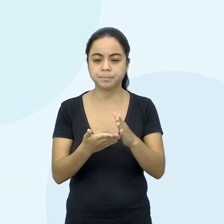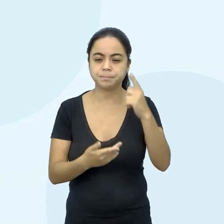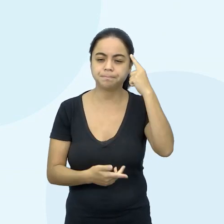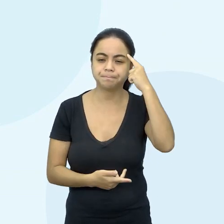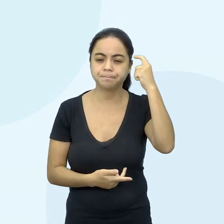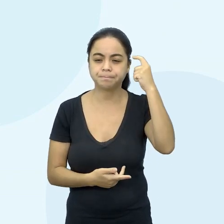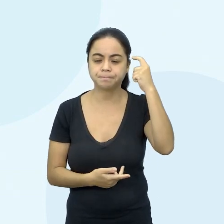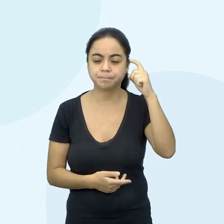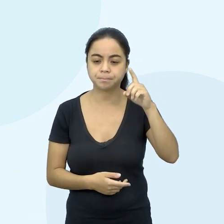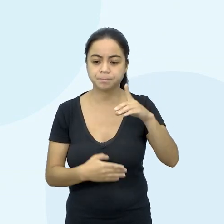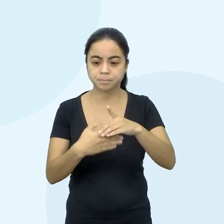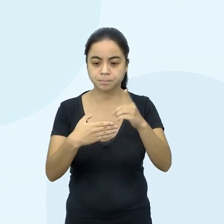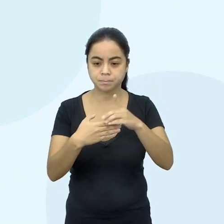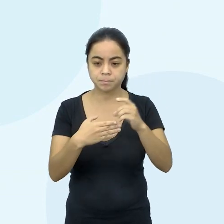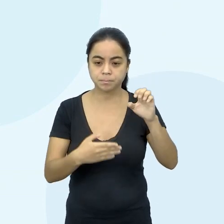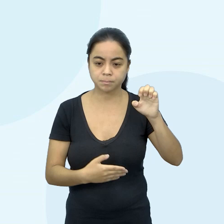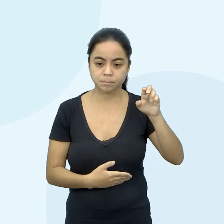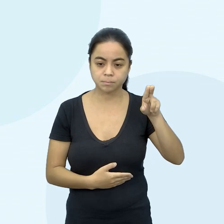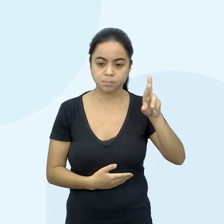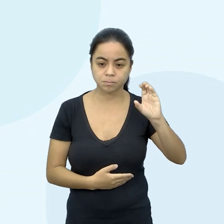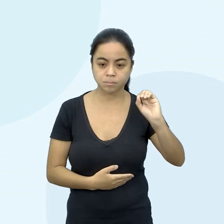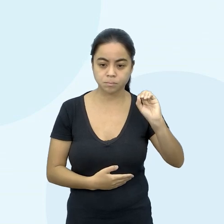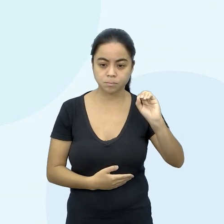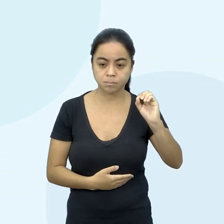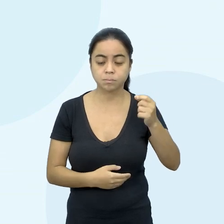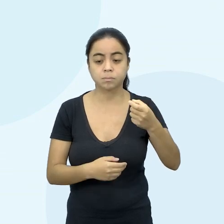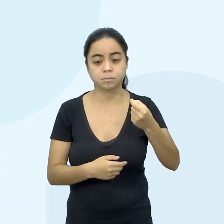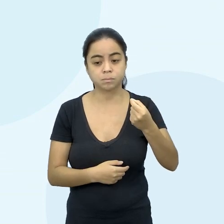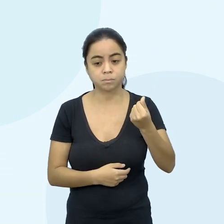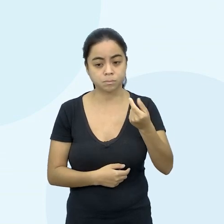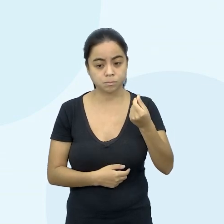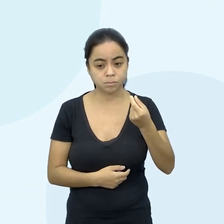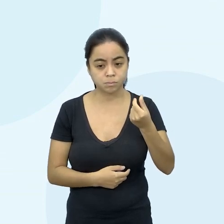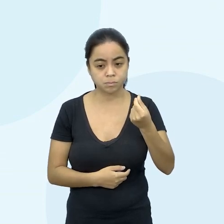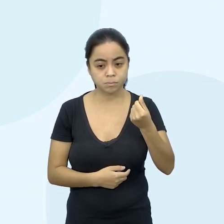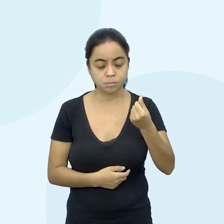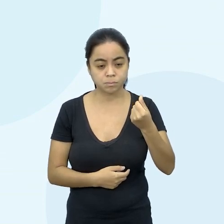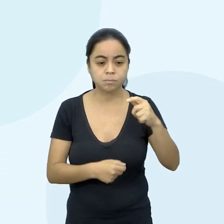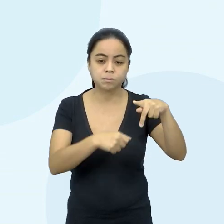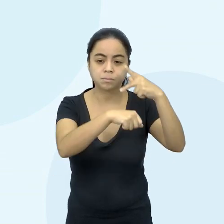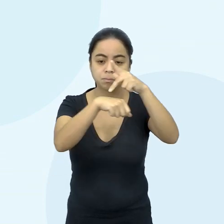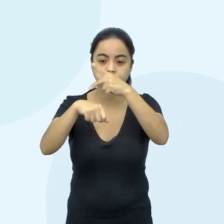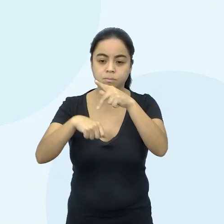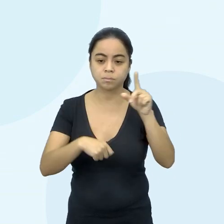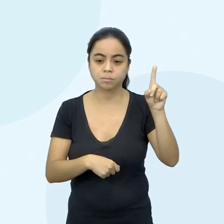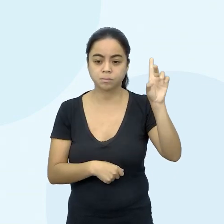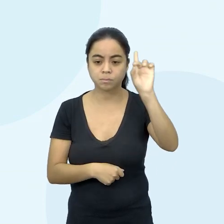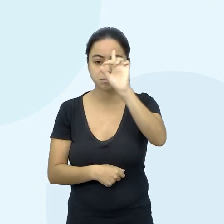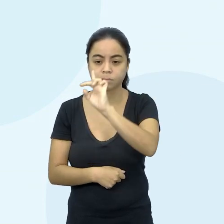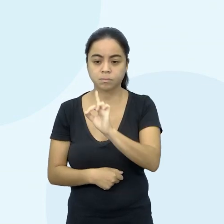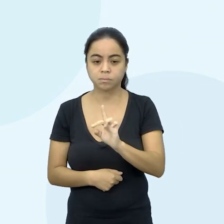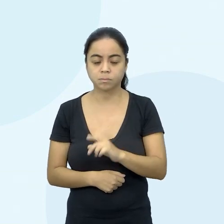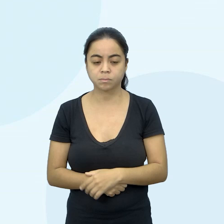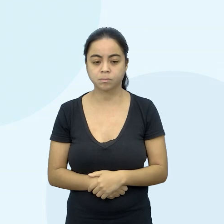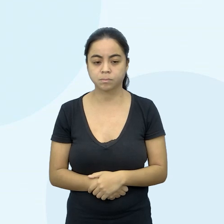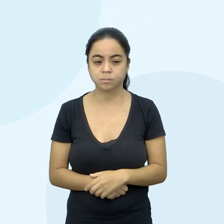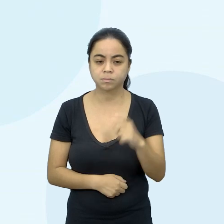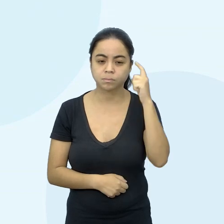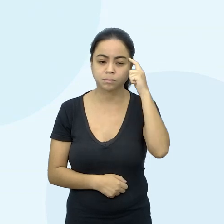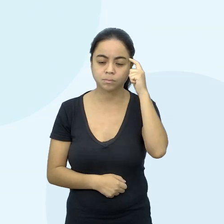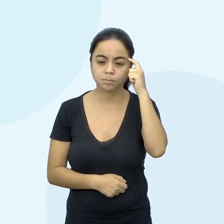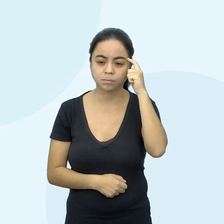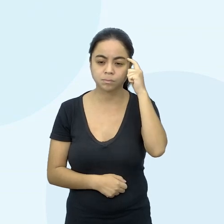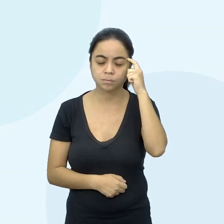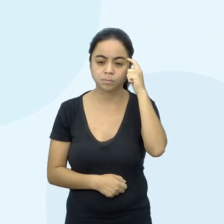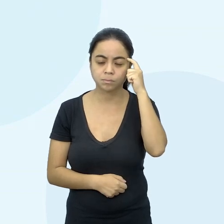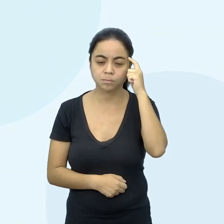por exemplo, dólar, euro. Como a gente estava falando da questão do dinheiro monetário mesmo, com o Paulinho